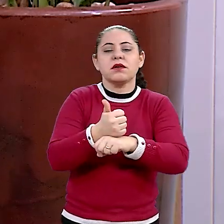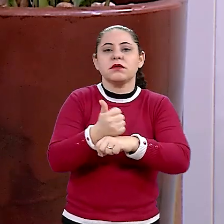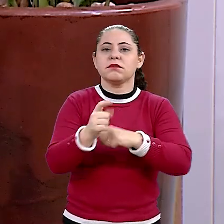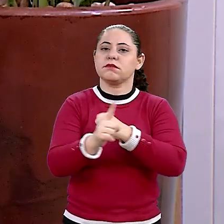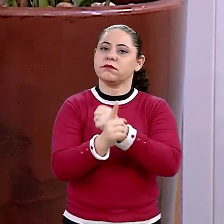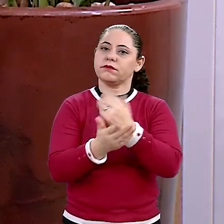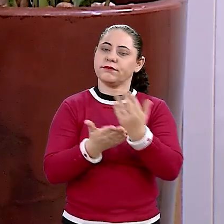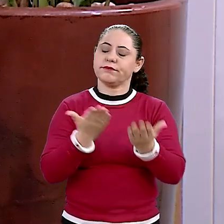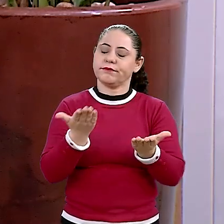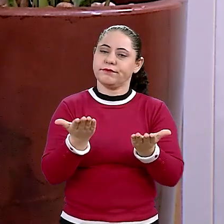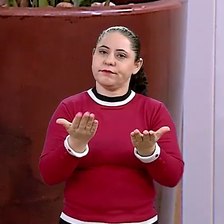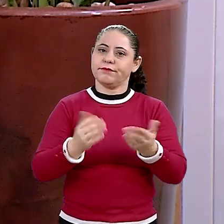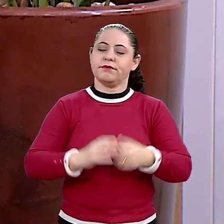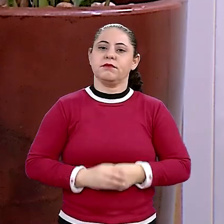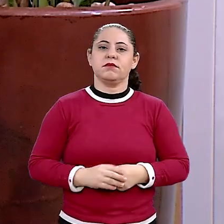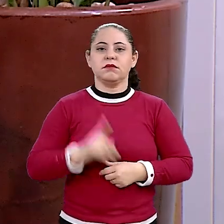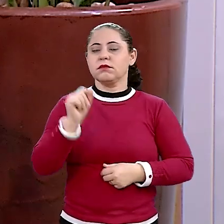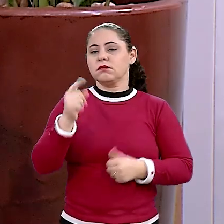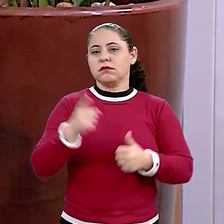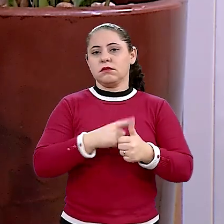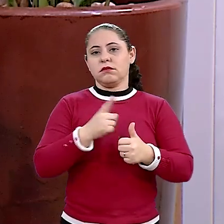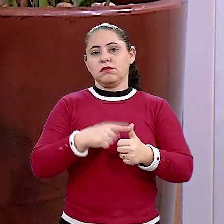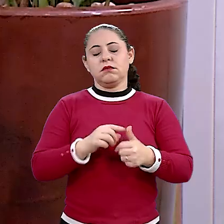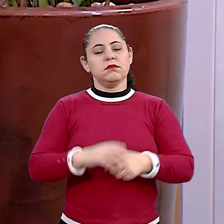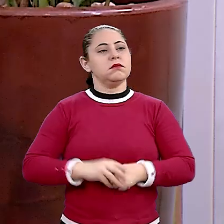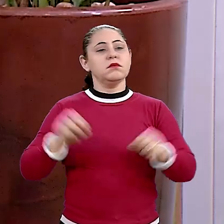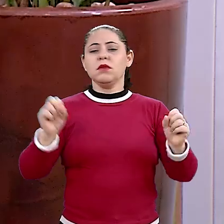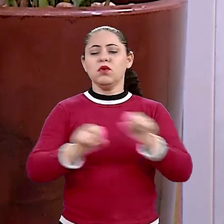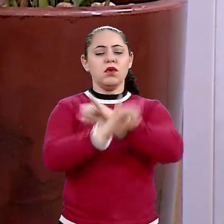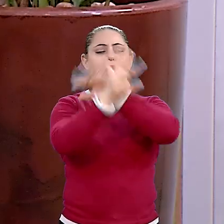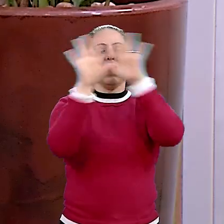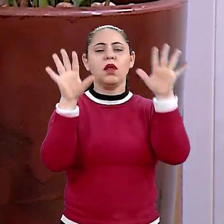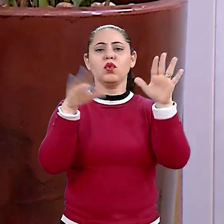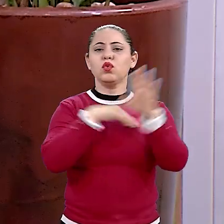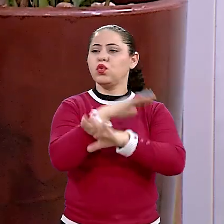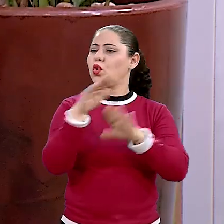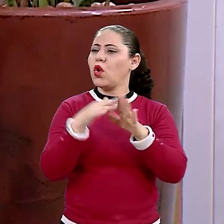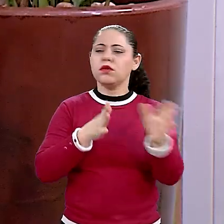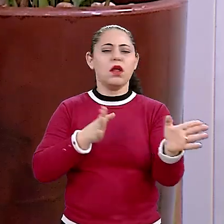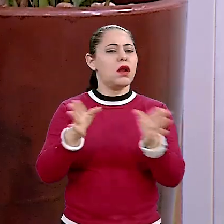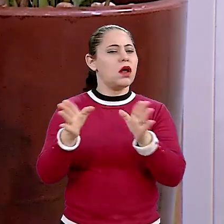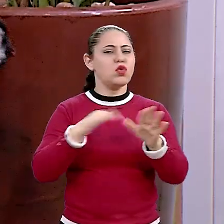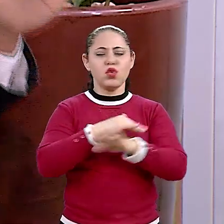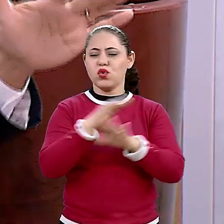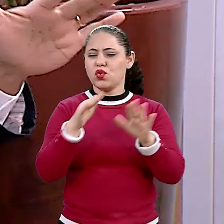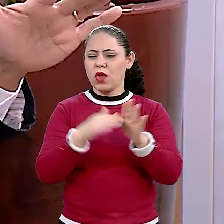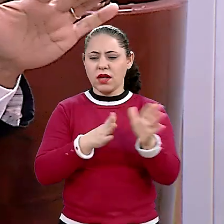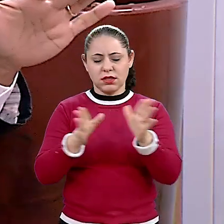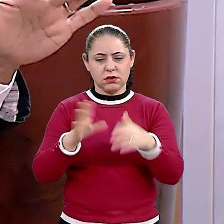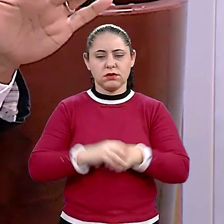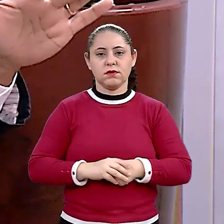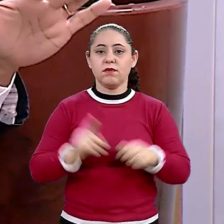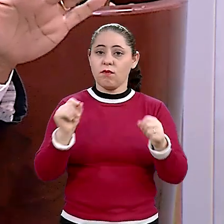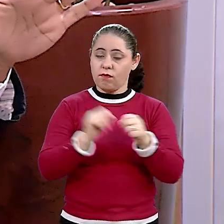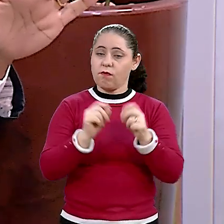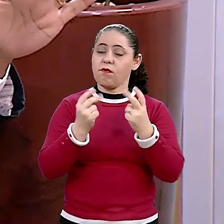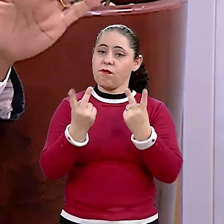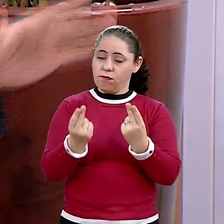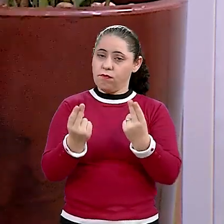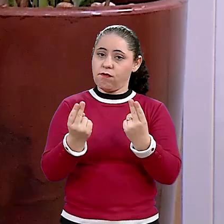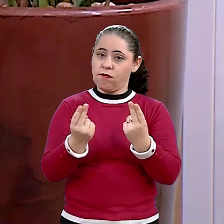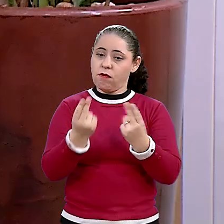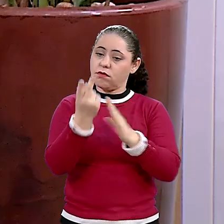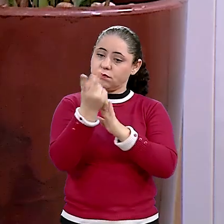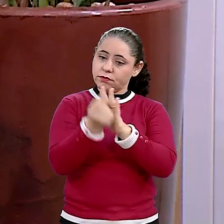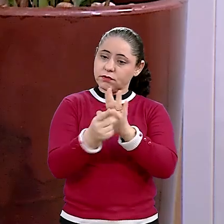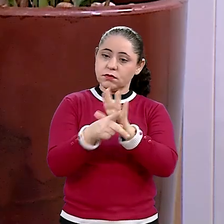Então, o que nós temos que fazer em primeiro lugar? Clareza, transparência, luz do dia. Aquilo que nós fizemos no portal da transparência das